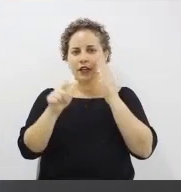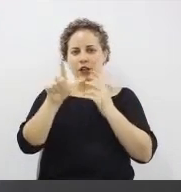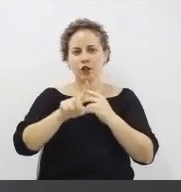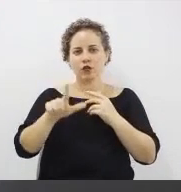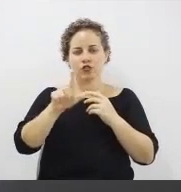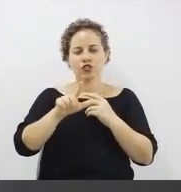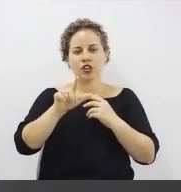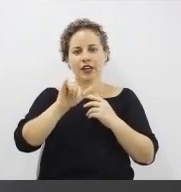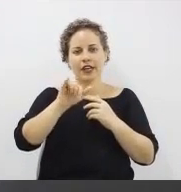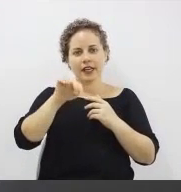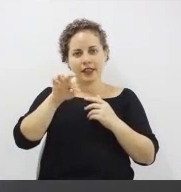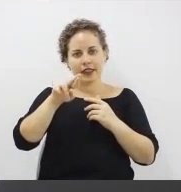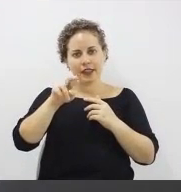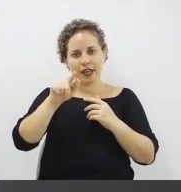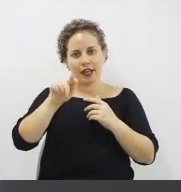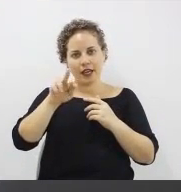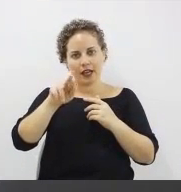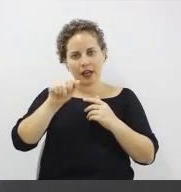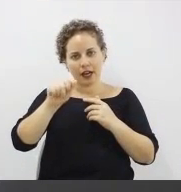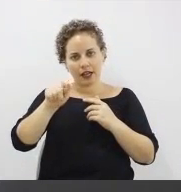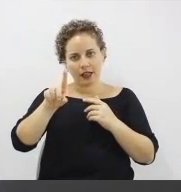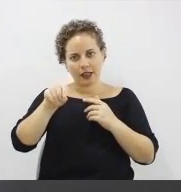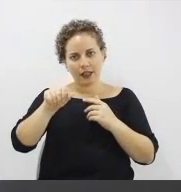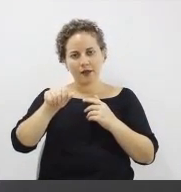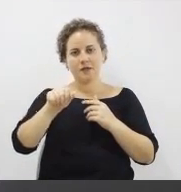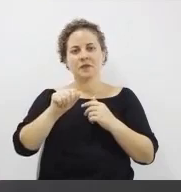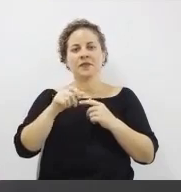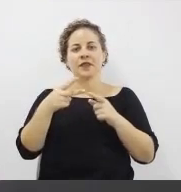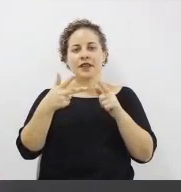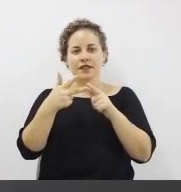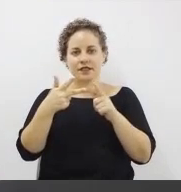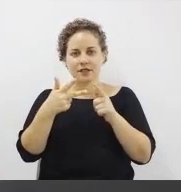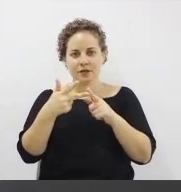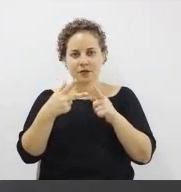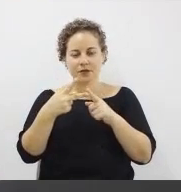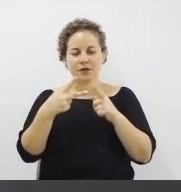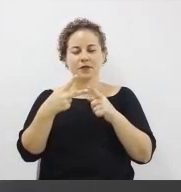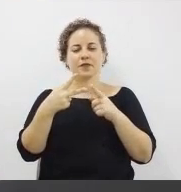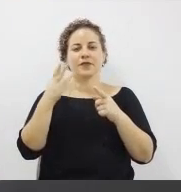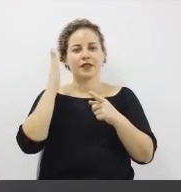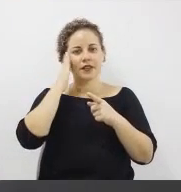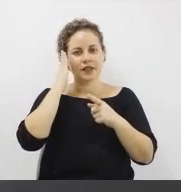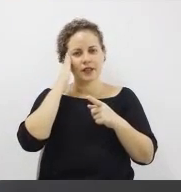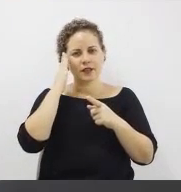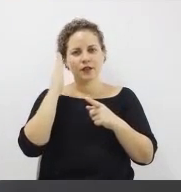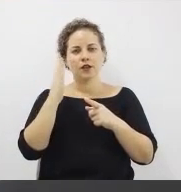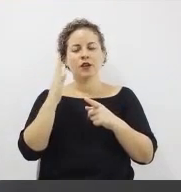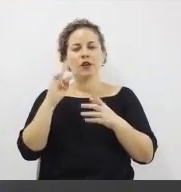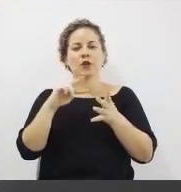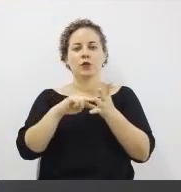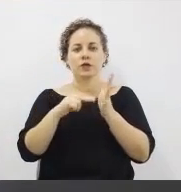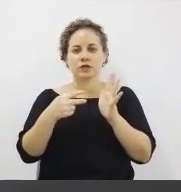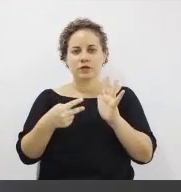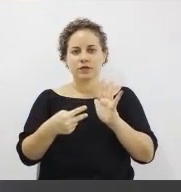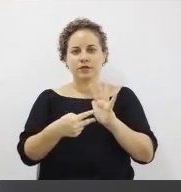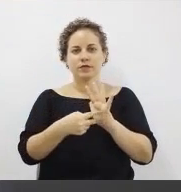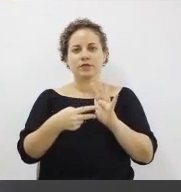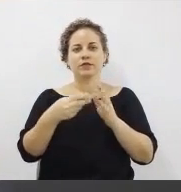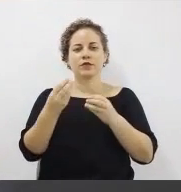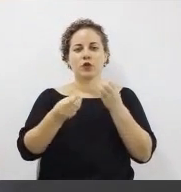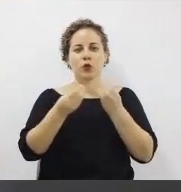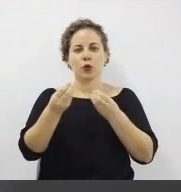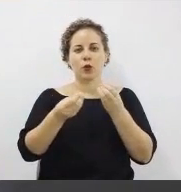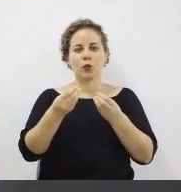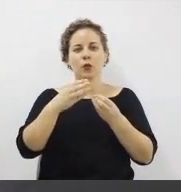logística integrada, que é o que vamos tratar hoje. A segunda é entender o conceito e a operação da cadeia